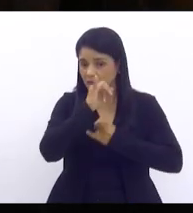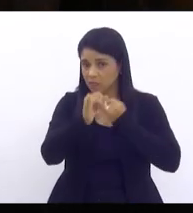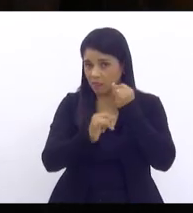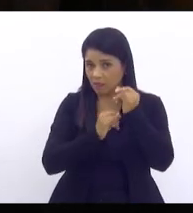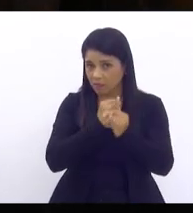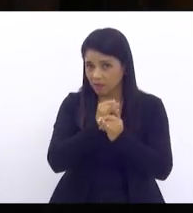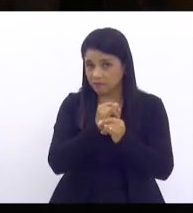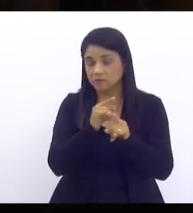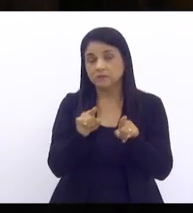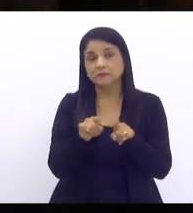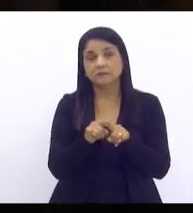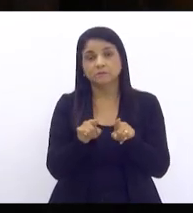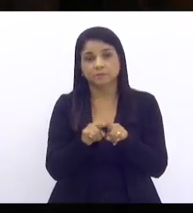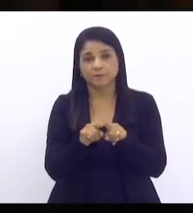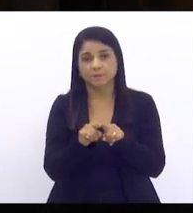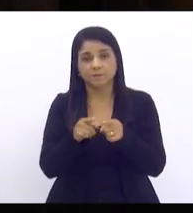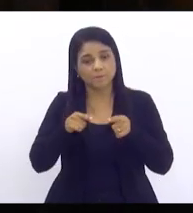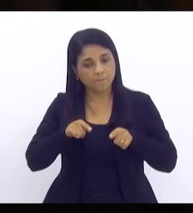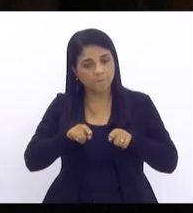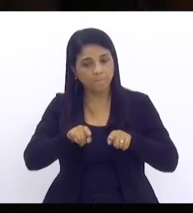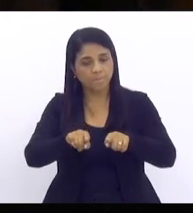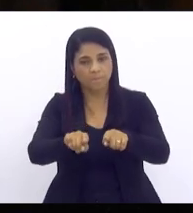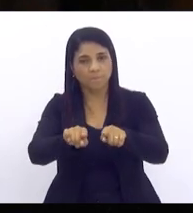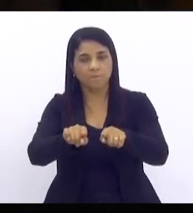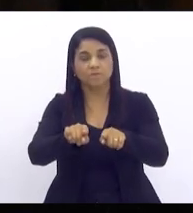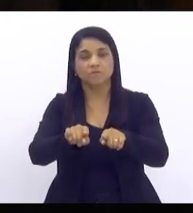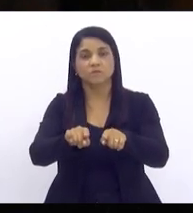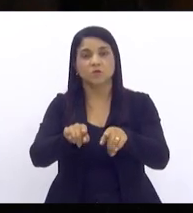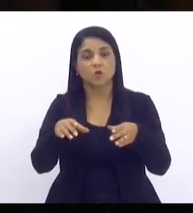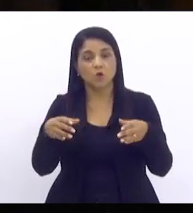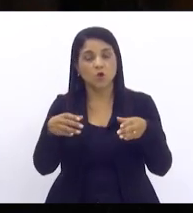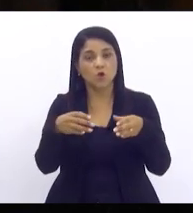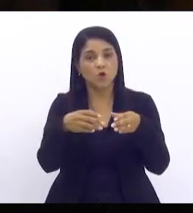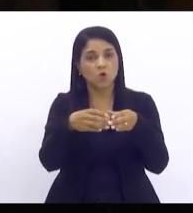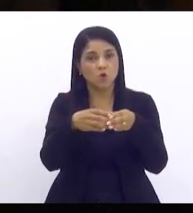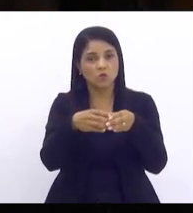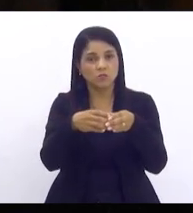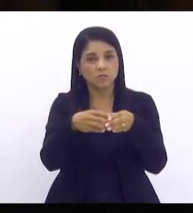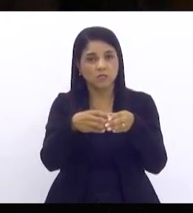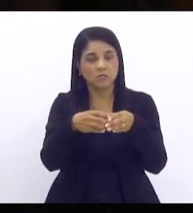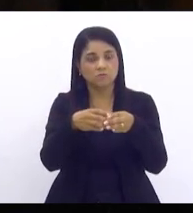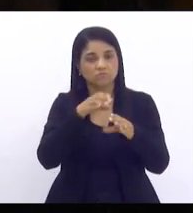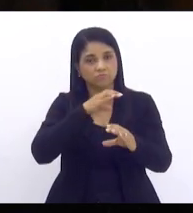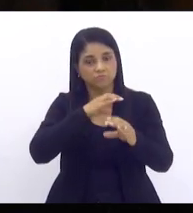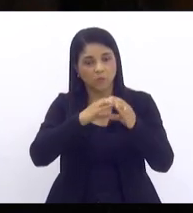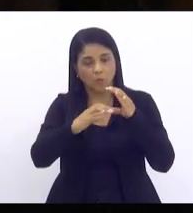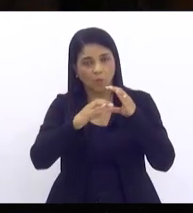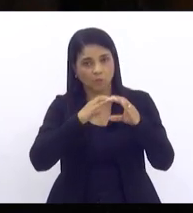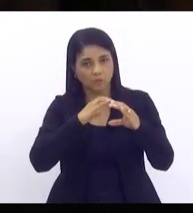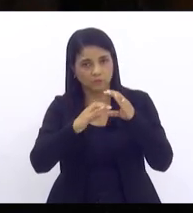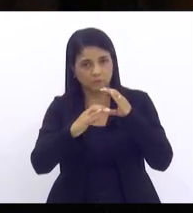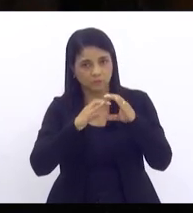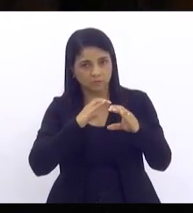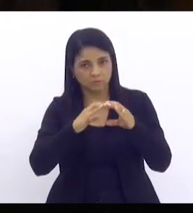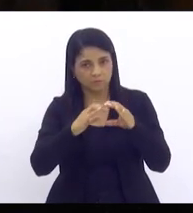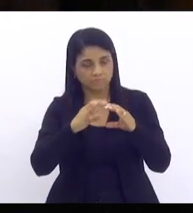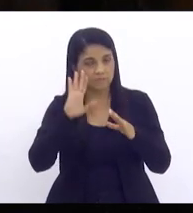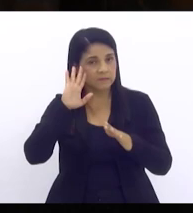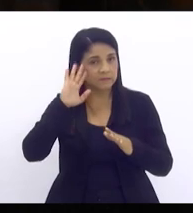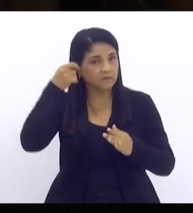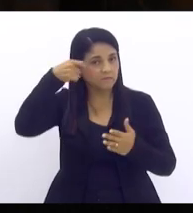ao mesmo tempo, foi colocada em um conselho do Ministério das Comunicações que define